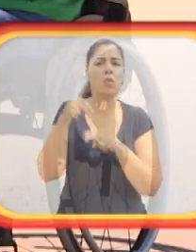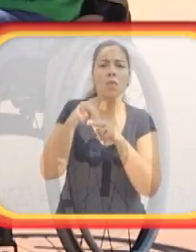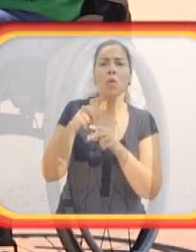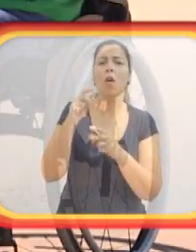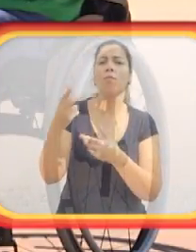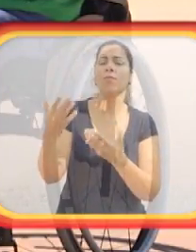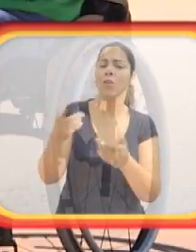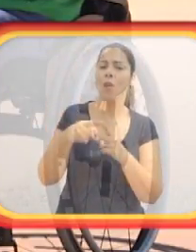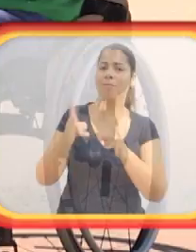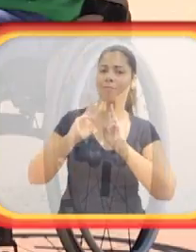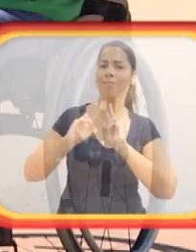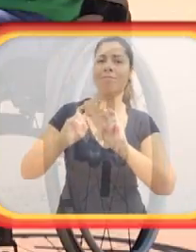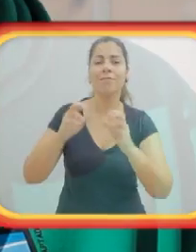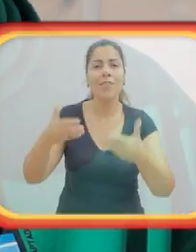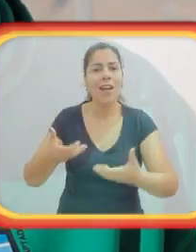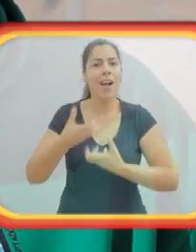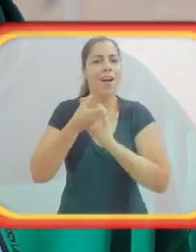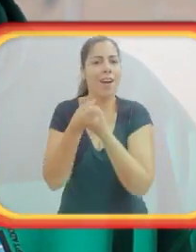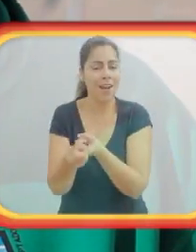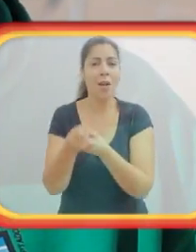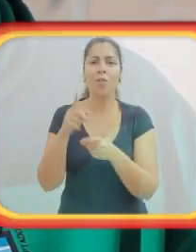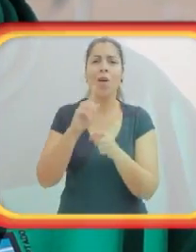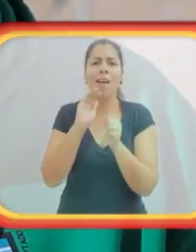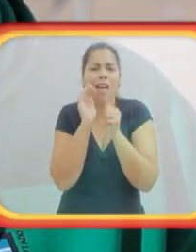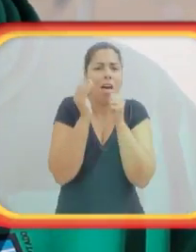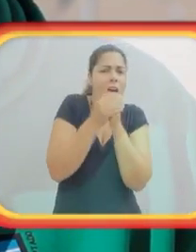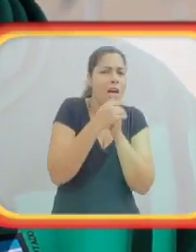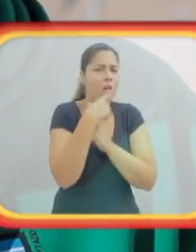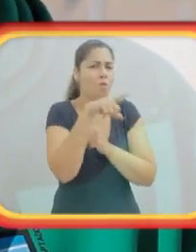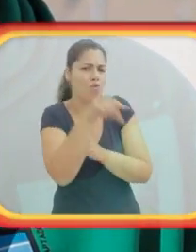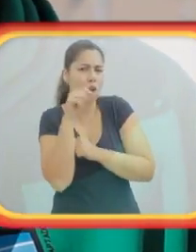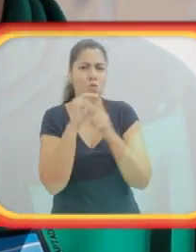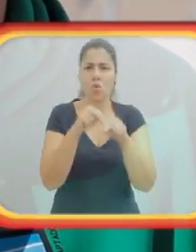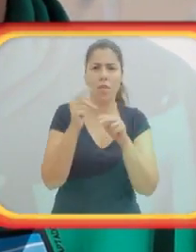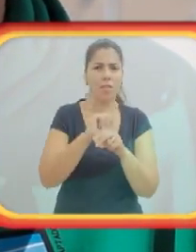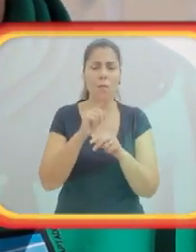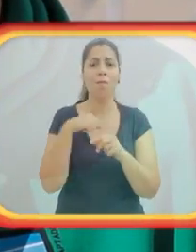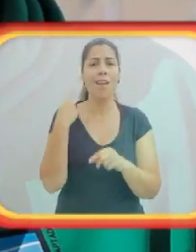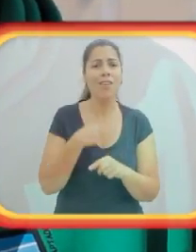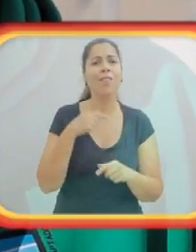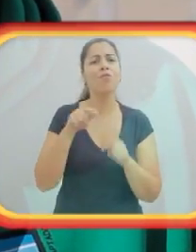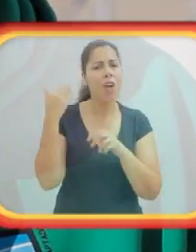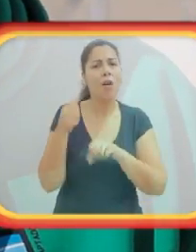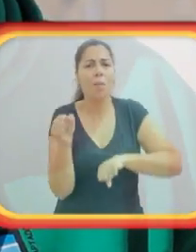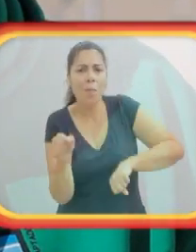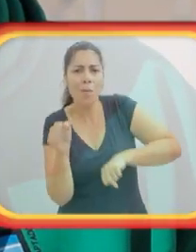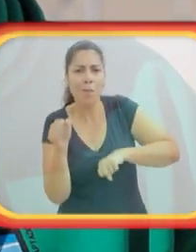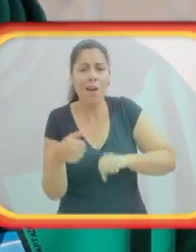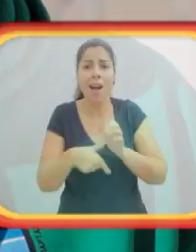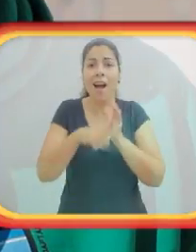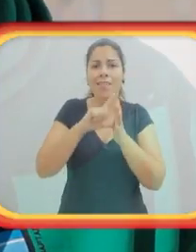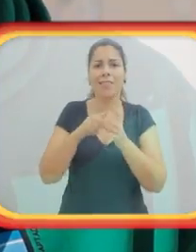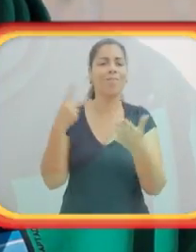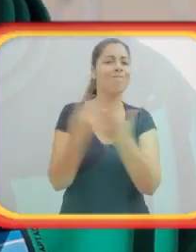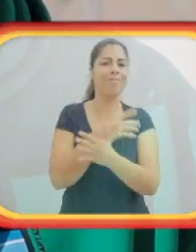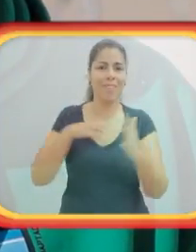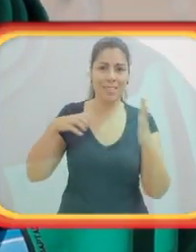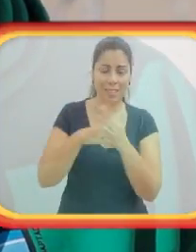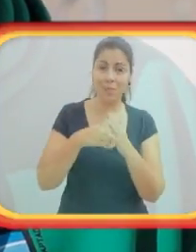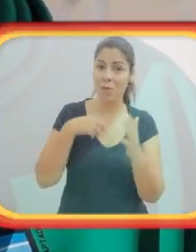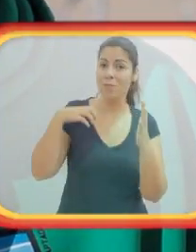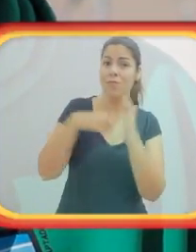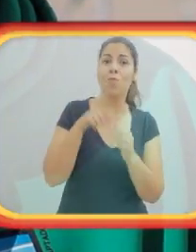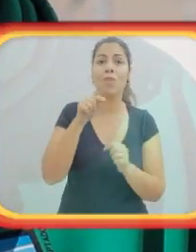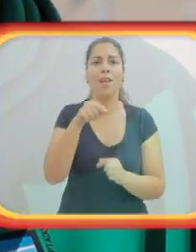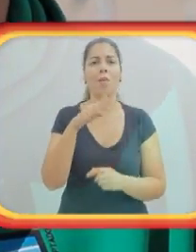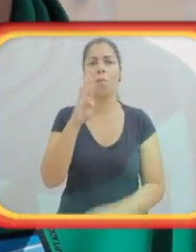escolhe. Nós não escolhemos o surf. Eu fazia bodyboard antes do meu acidente. Fiz bodyboard dos 12 anos até aos 18. Aos 18